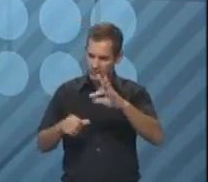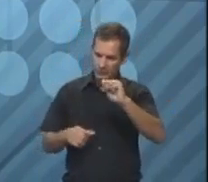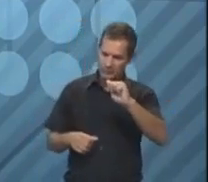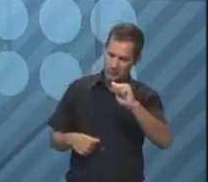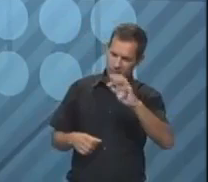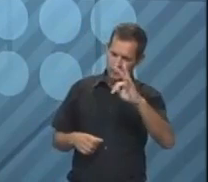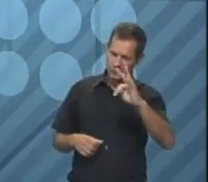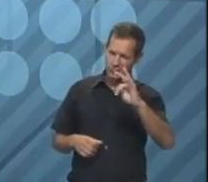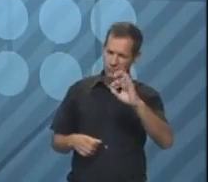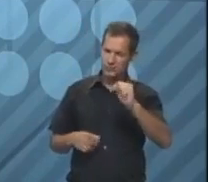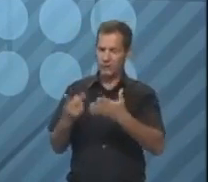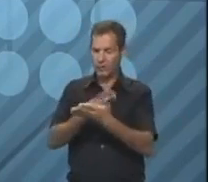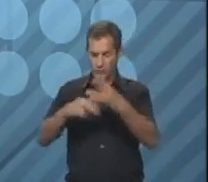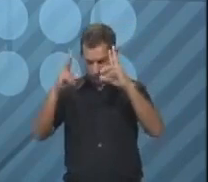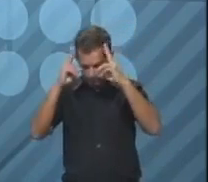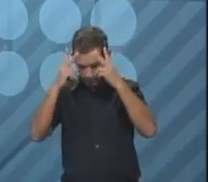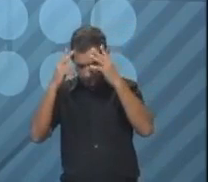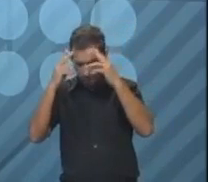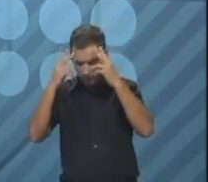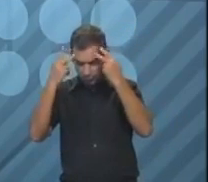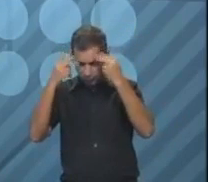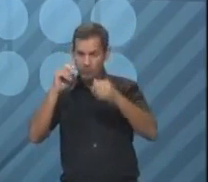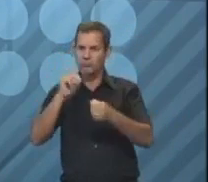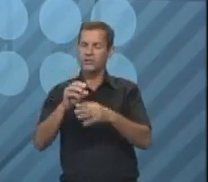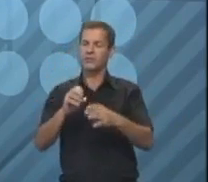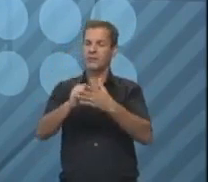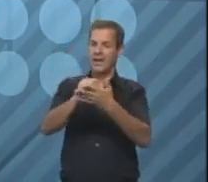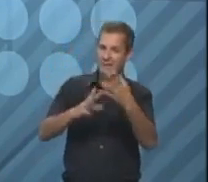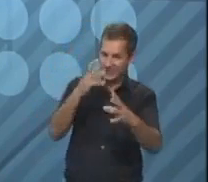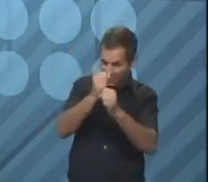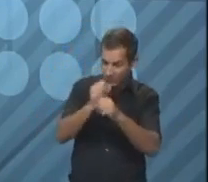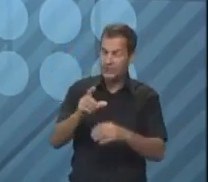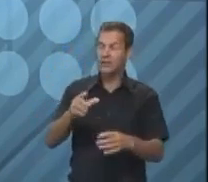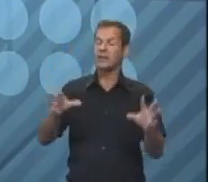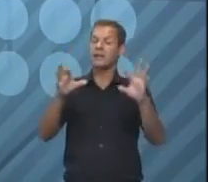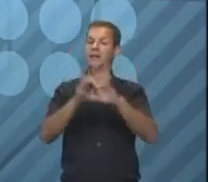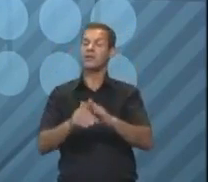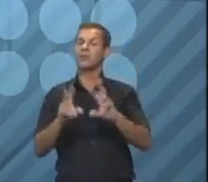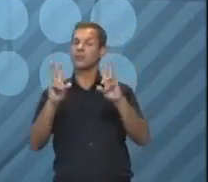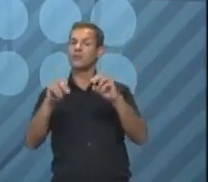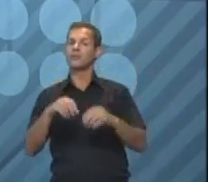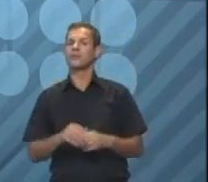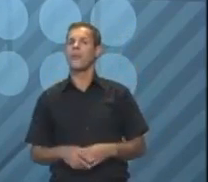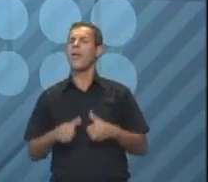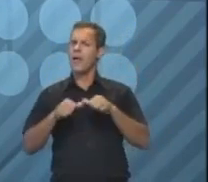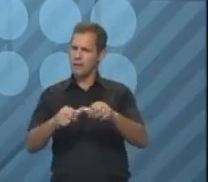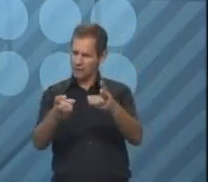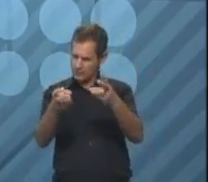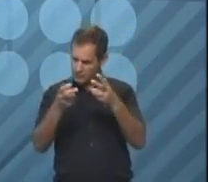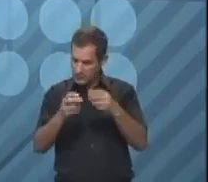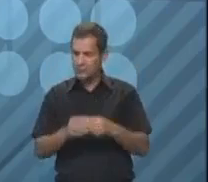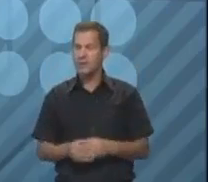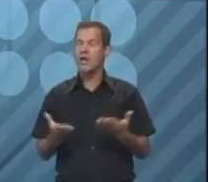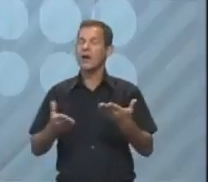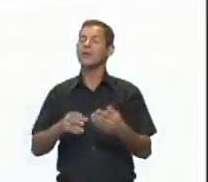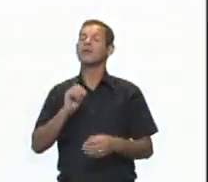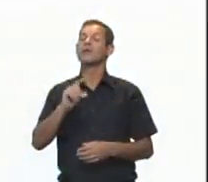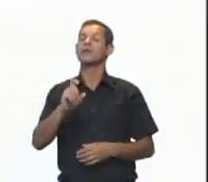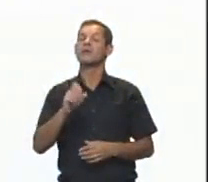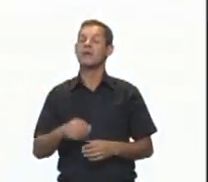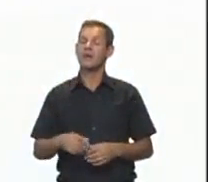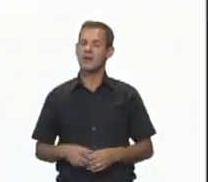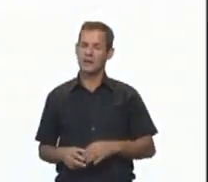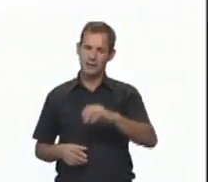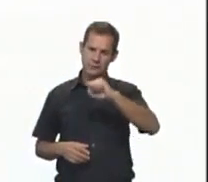um erro muito comum quando se faz exercícios de cálculo que envolvem esse assunto. Então, fique atento. Vamos ver, então, o que são